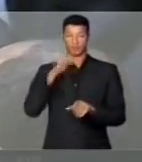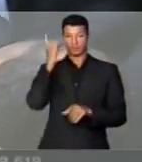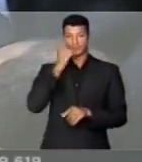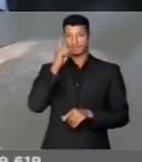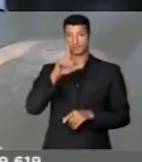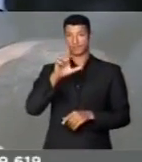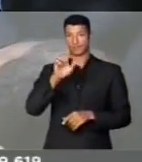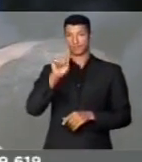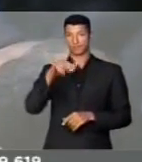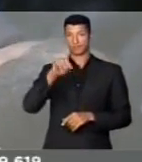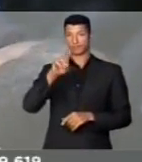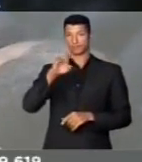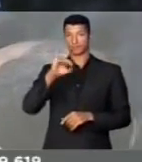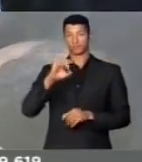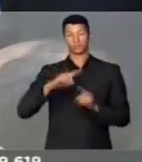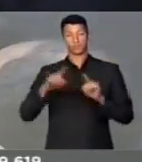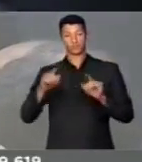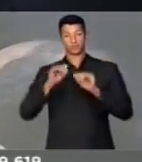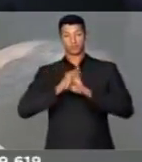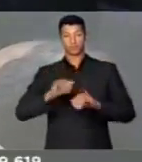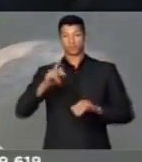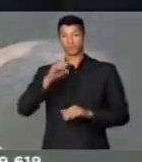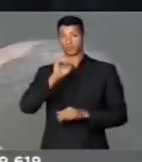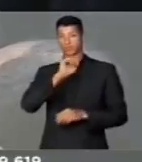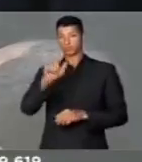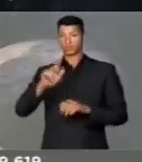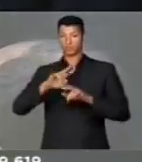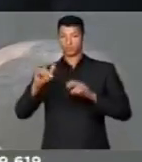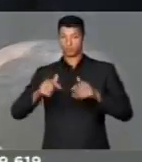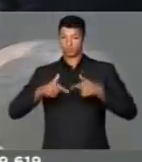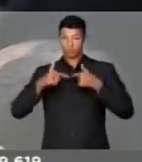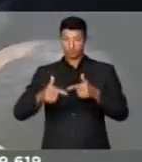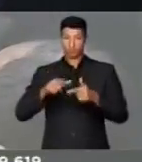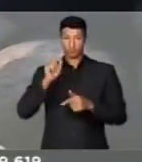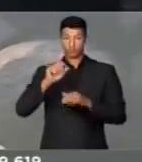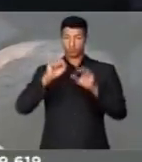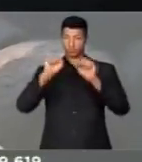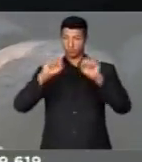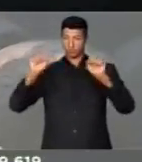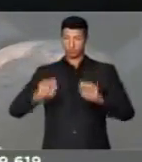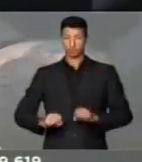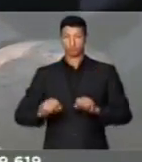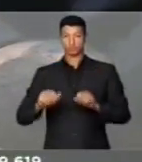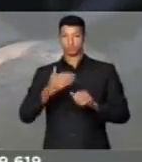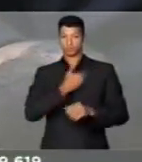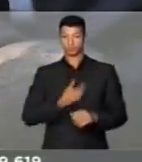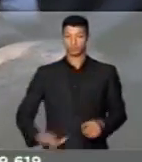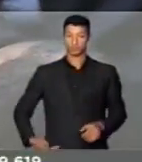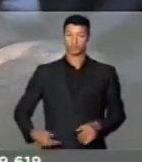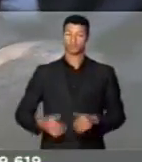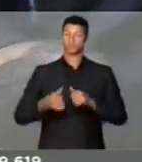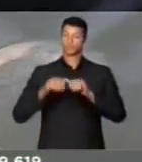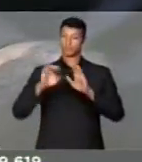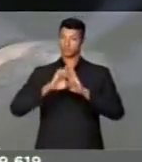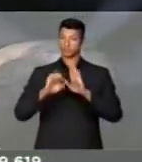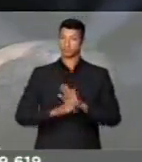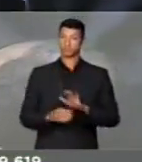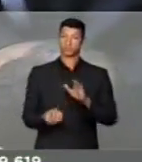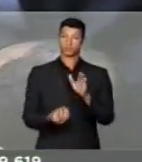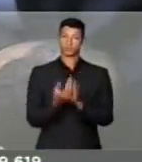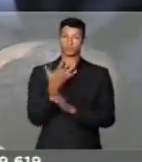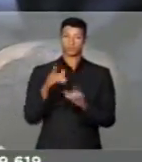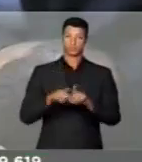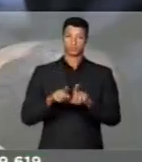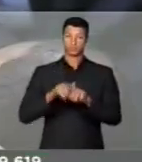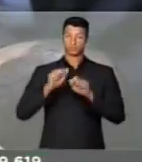deputada Leandre, mas dizer que o pessoal vai lutar para que o sistema público estatal